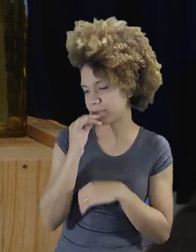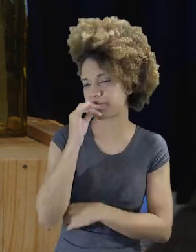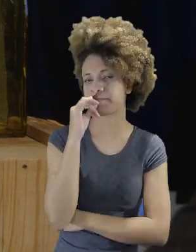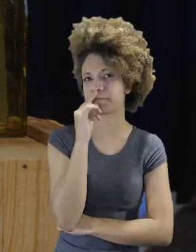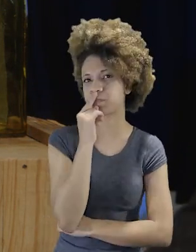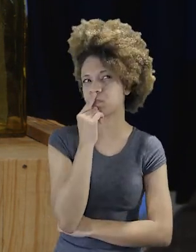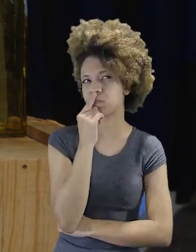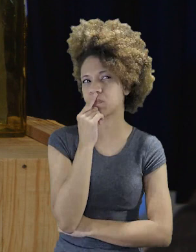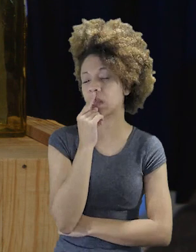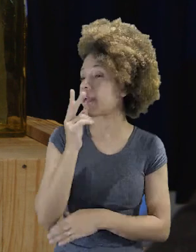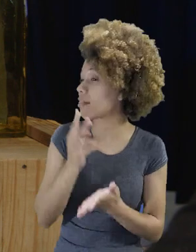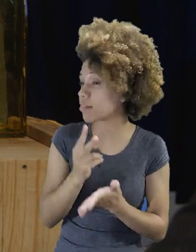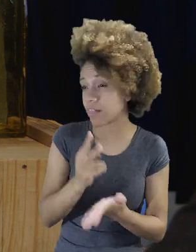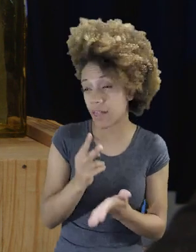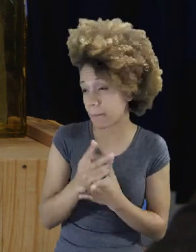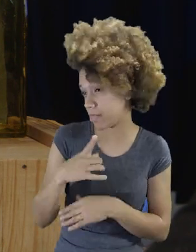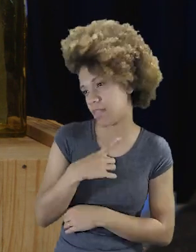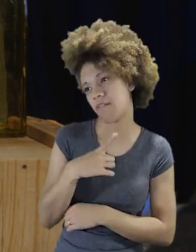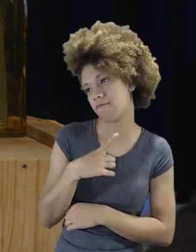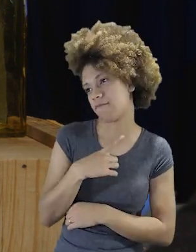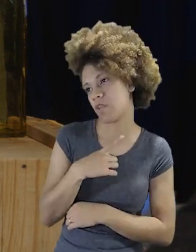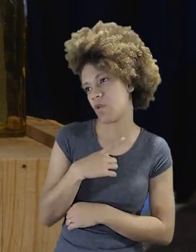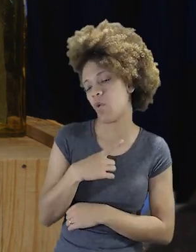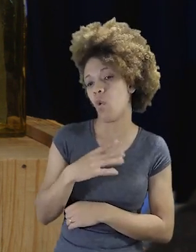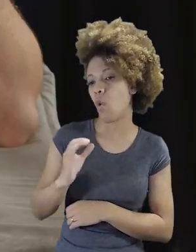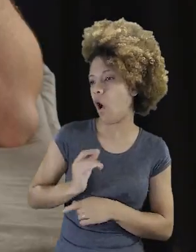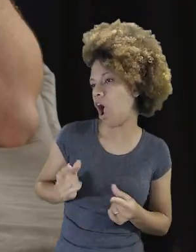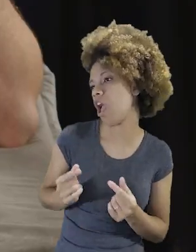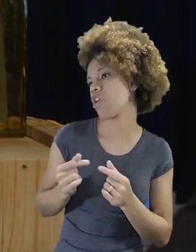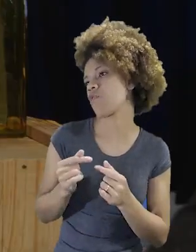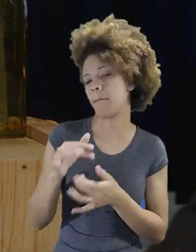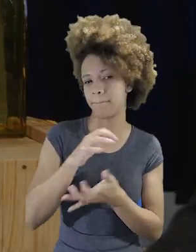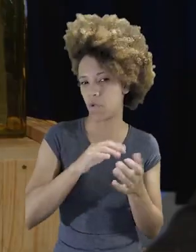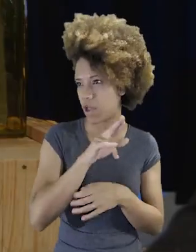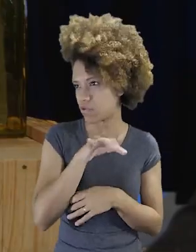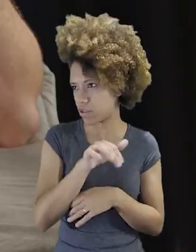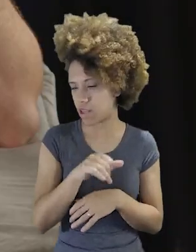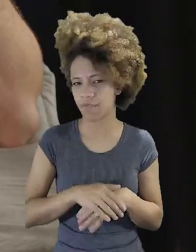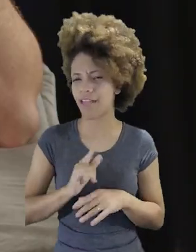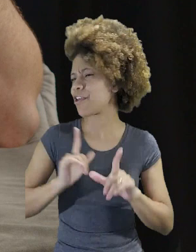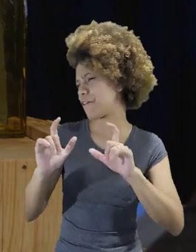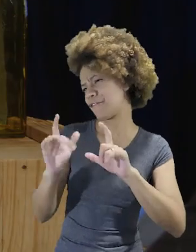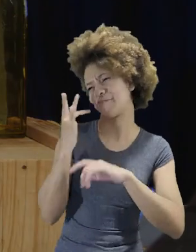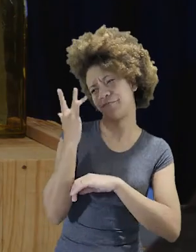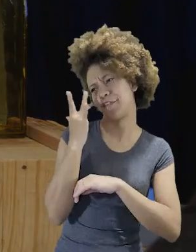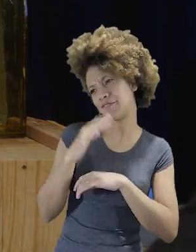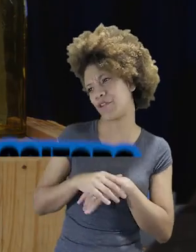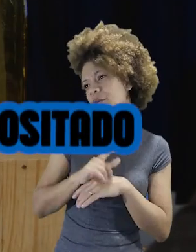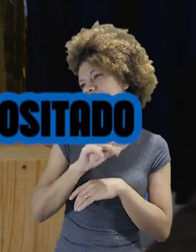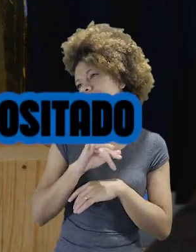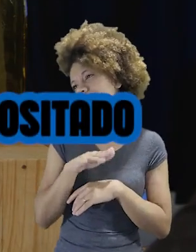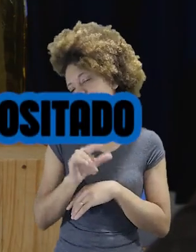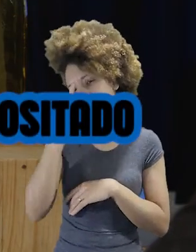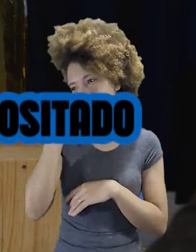playboy fã de Racionais Tem uma foto muito fácil de achar do Luciano Luciano Huck com CD do Inferno no